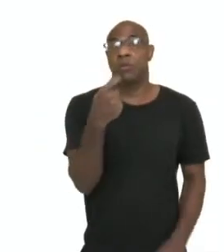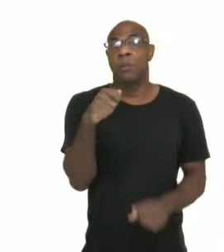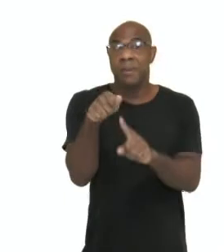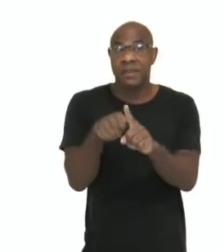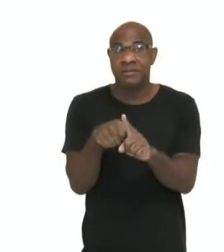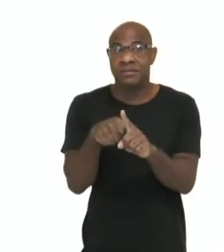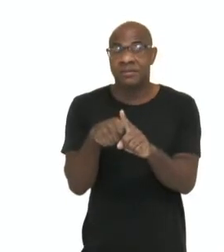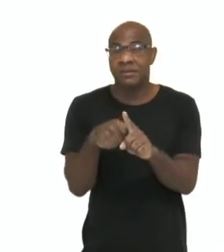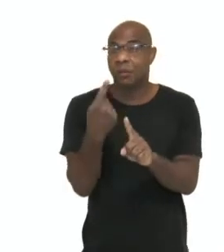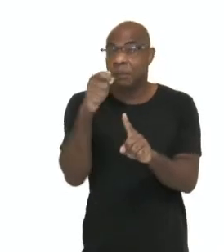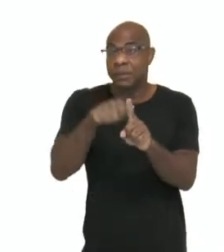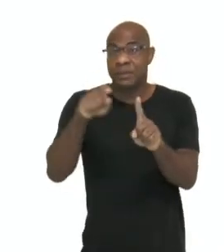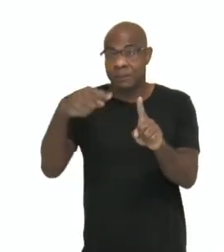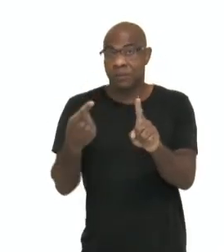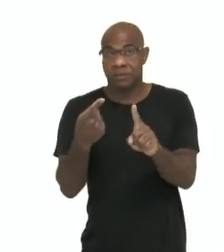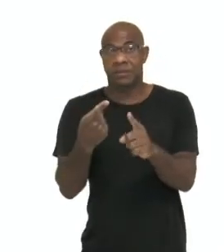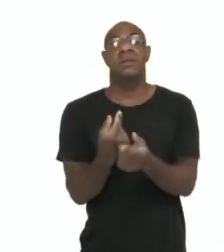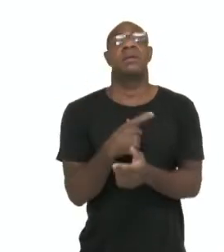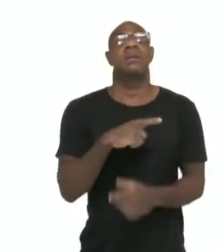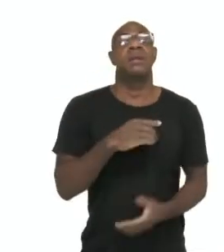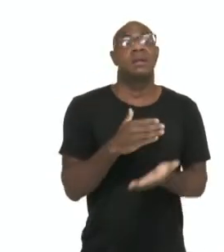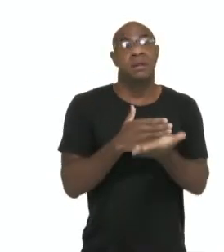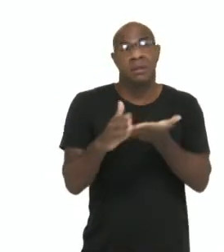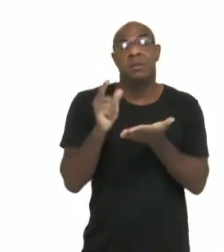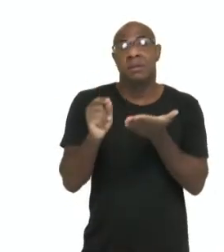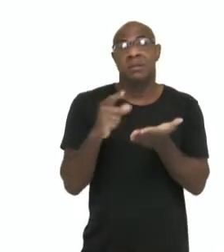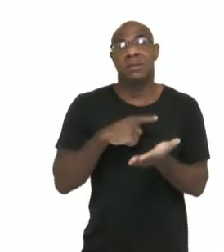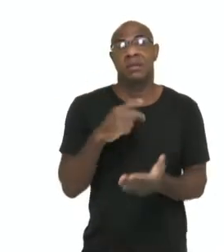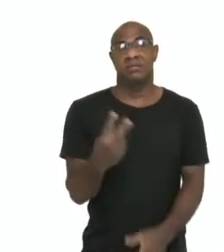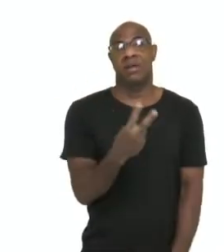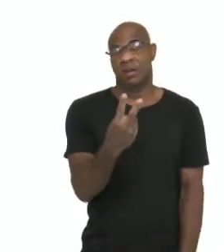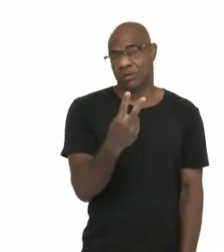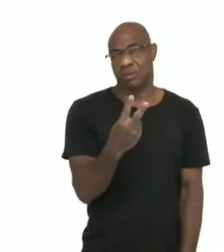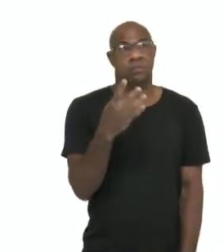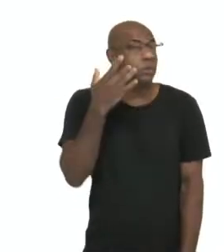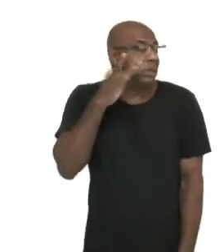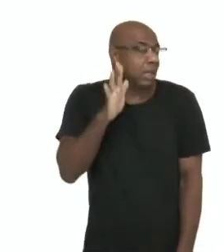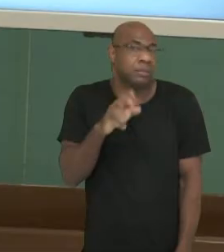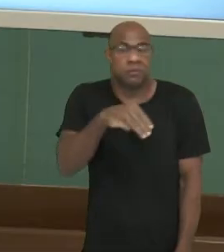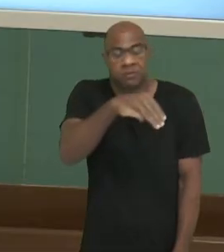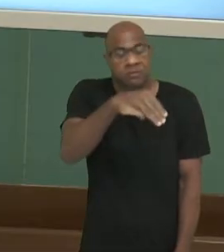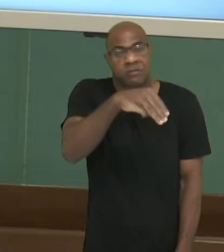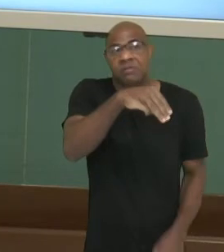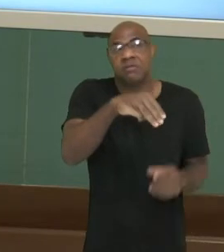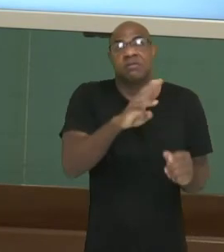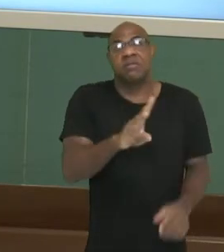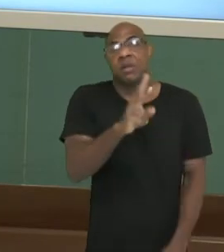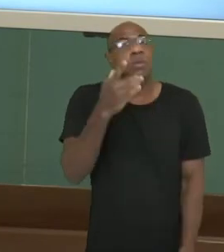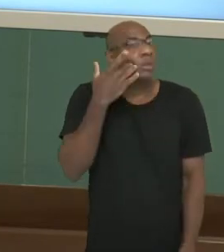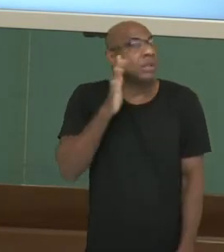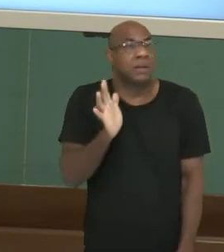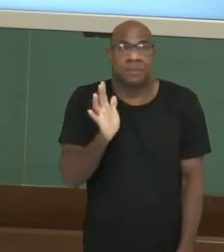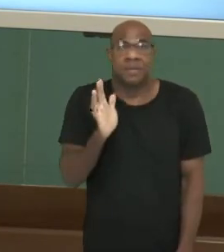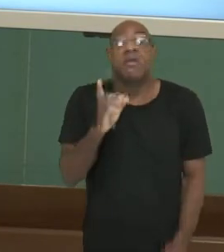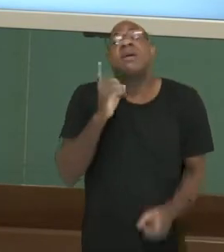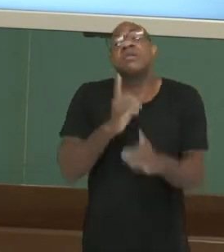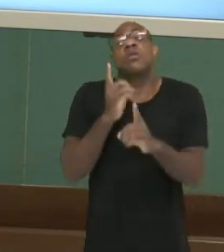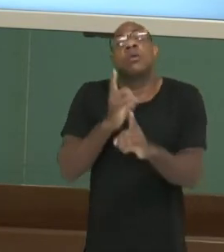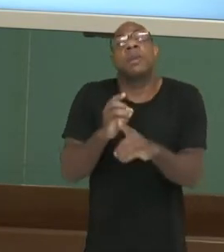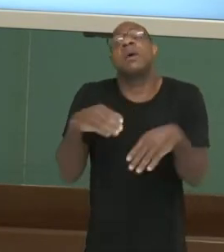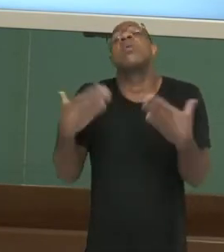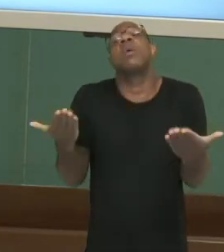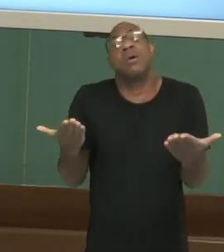de um mês, o capital inicial, eu tenho um valor lá que eu não sei, ok? É isso que eu quero saber. Eu quero descobrir qual era o